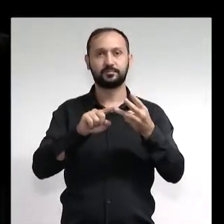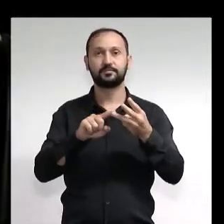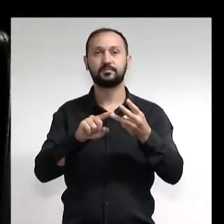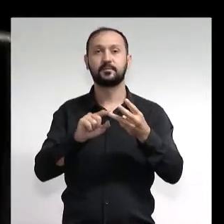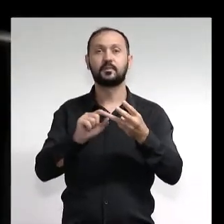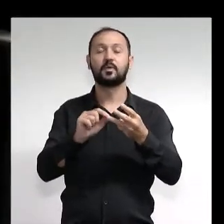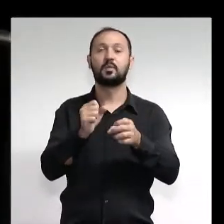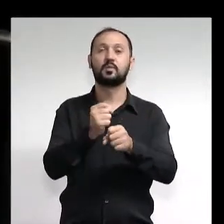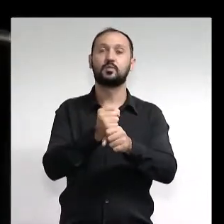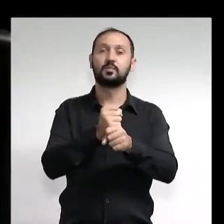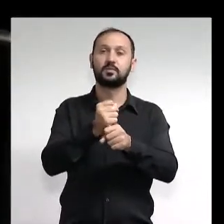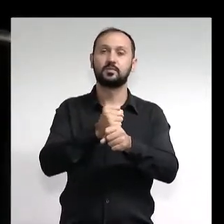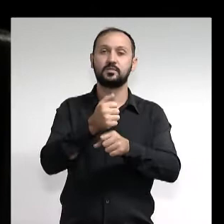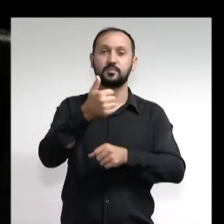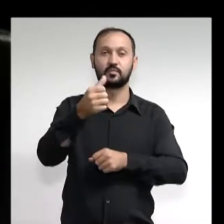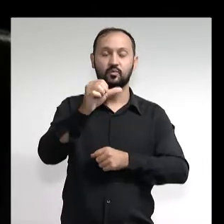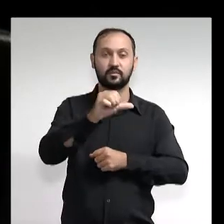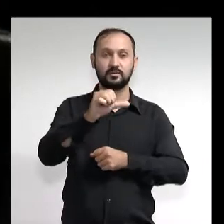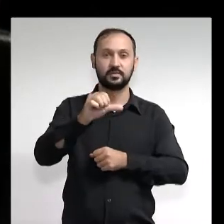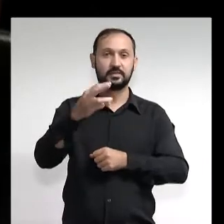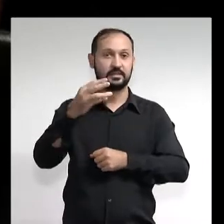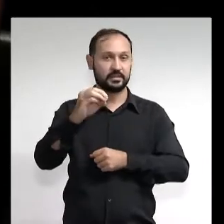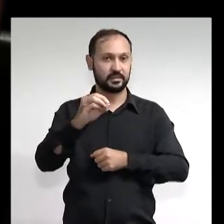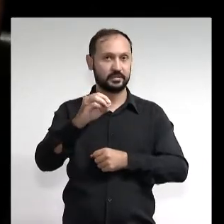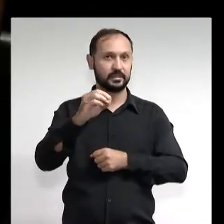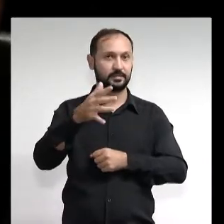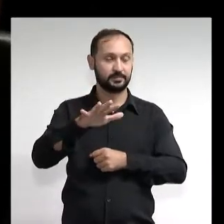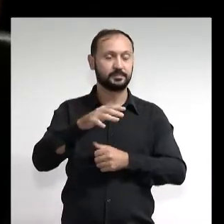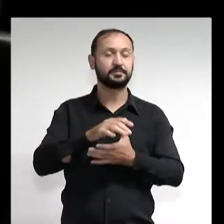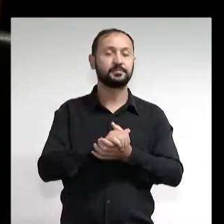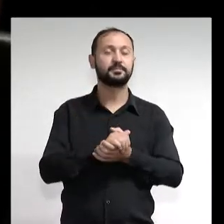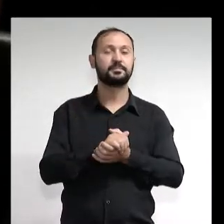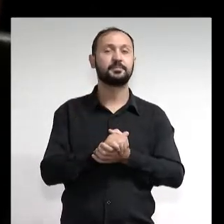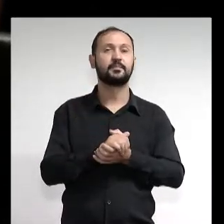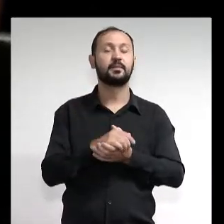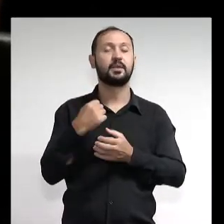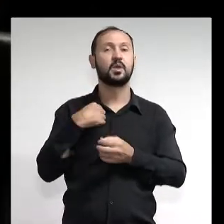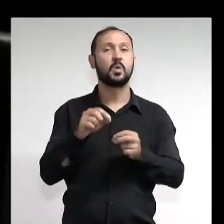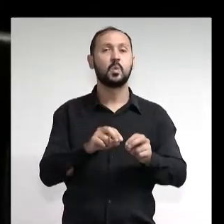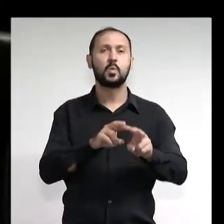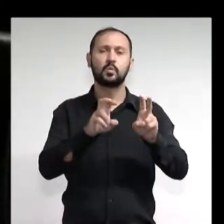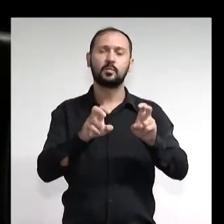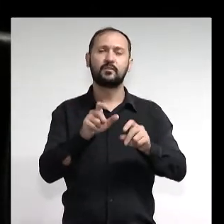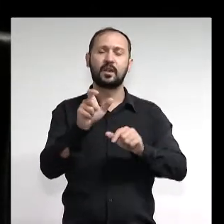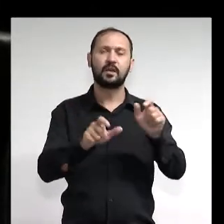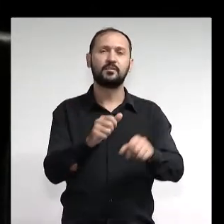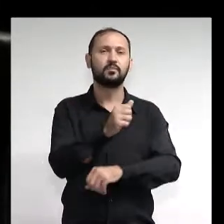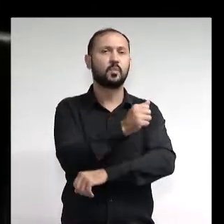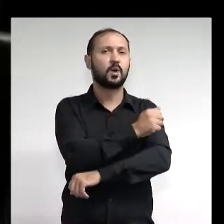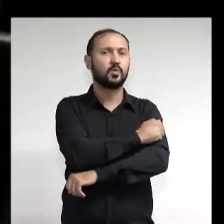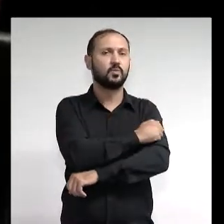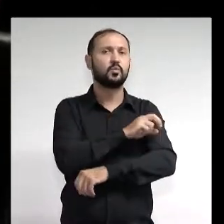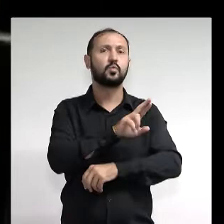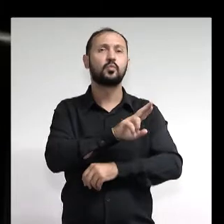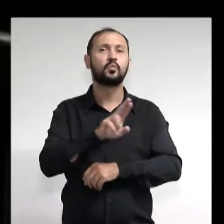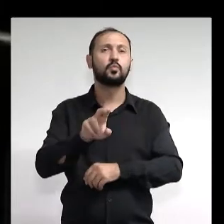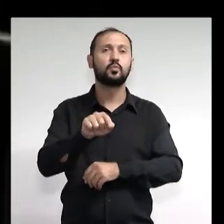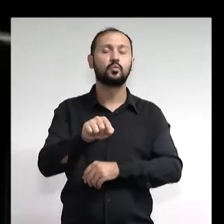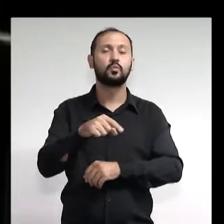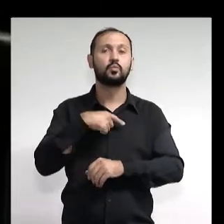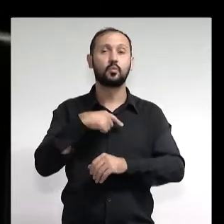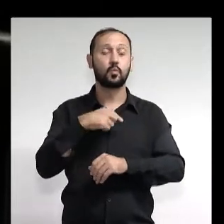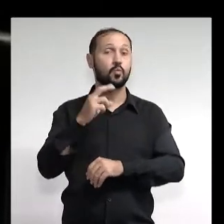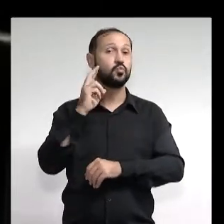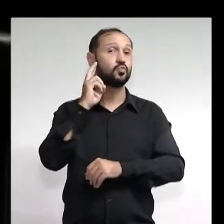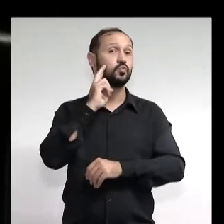3 publicações na década de 1930 que já se referia a alunos, naquela época,